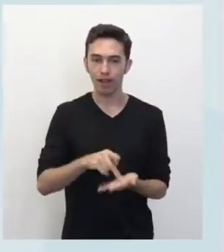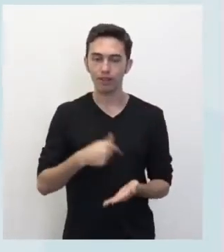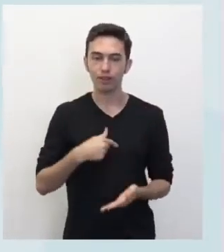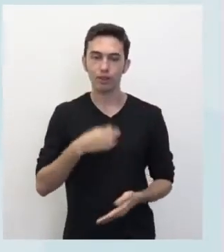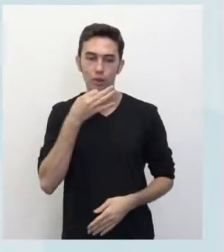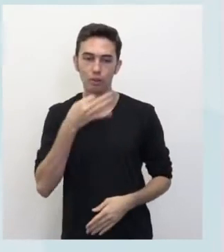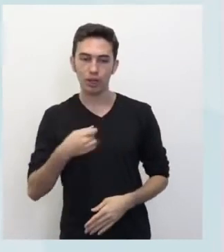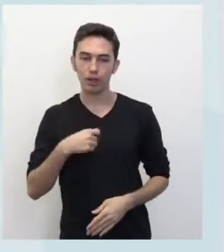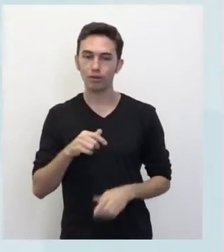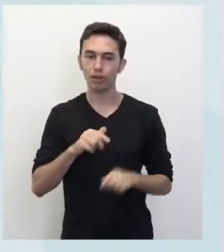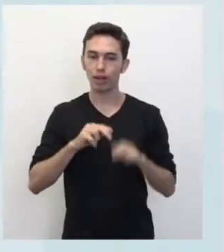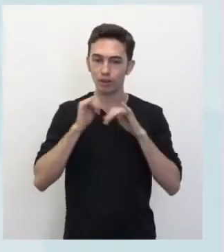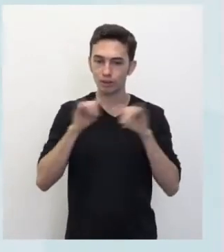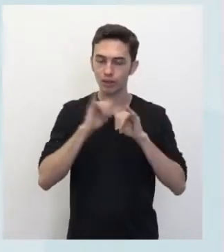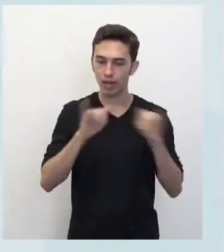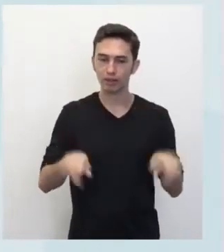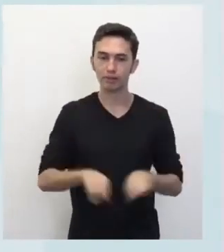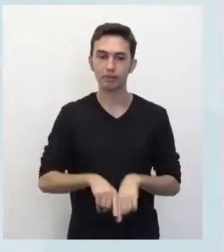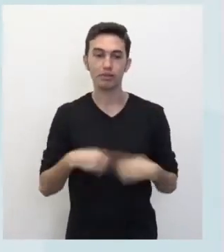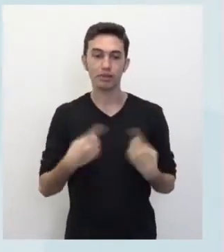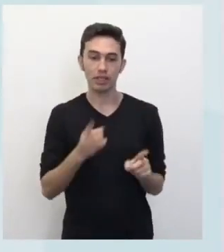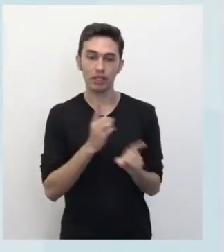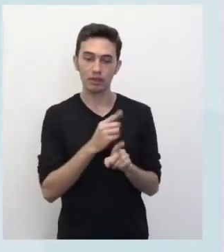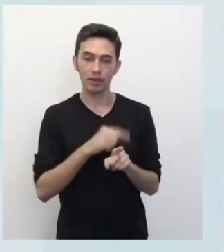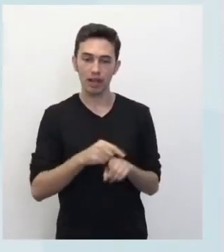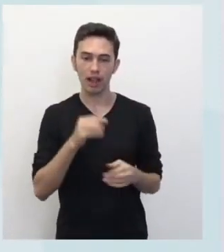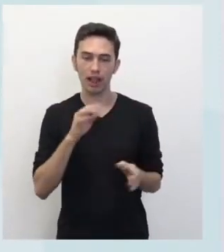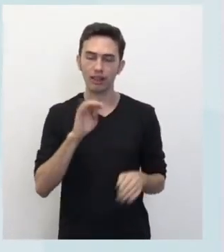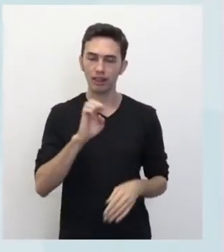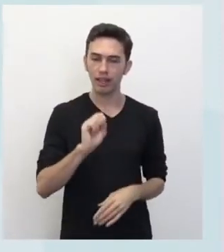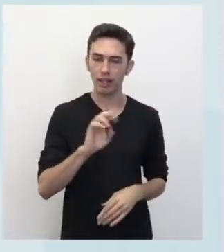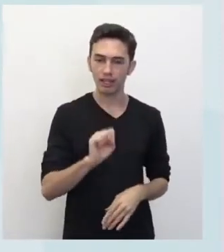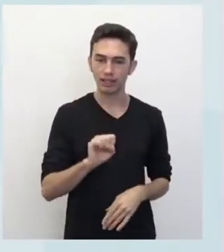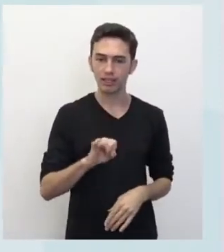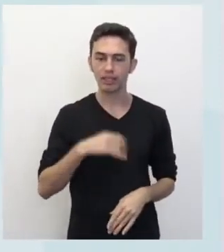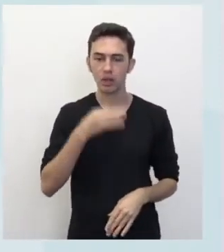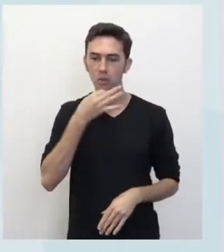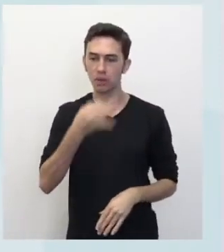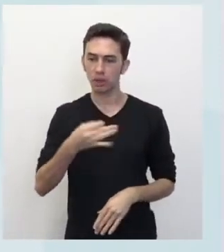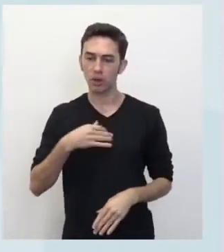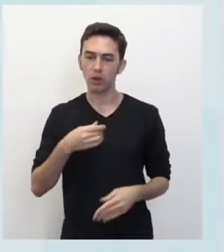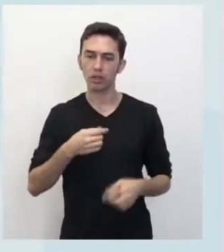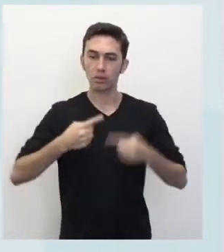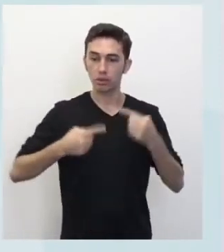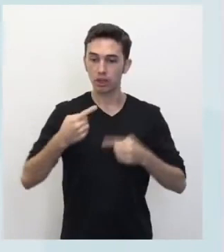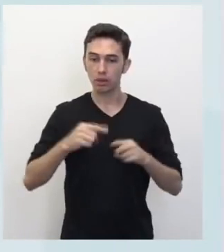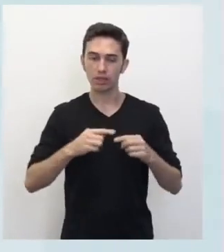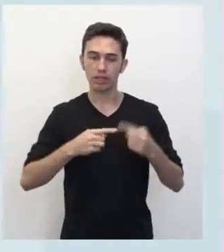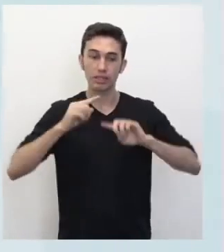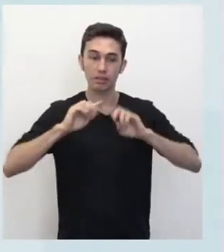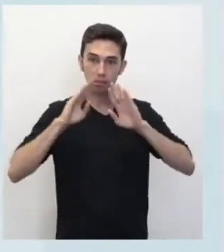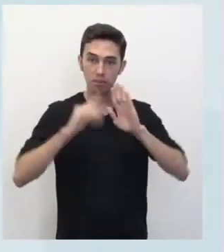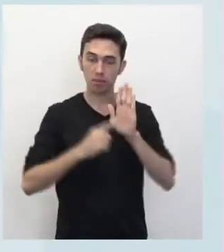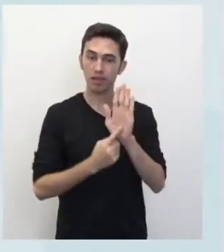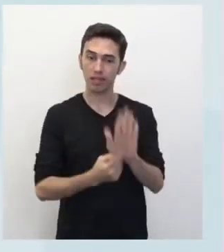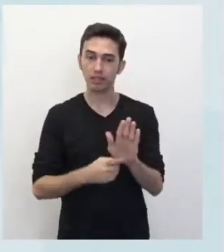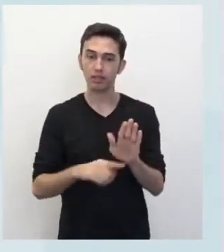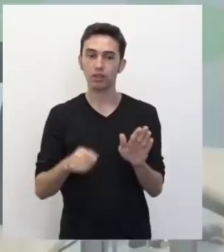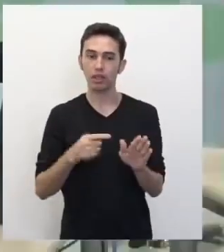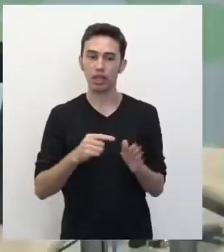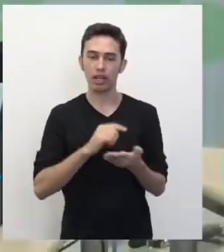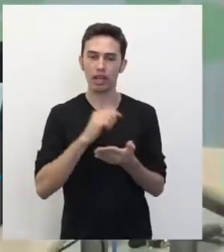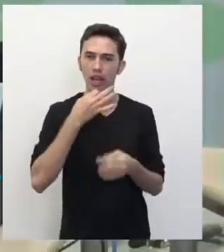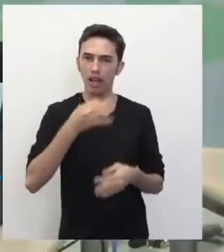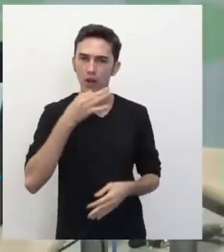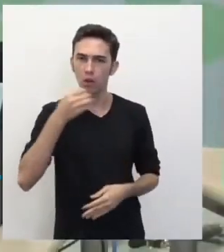Identificar teses, opiniões, posicionamentos explícitos e argumentos em diferentes gêneros